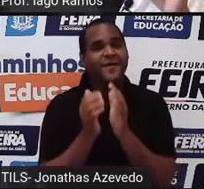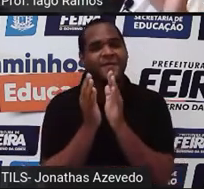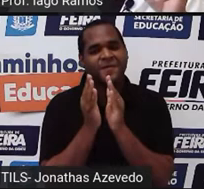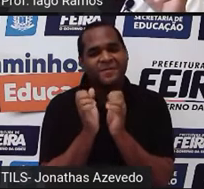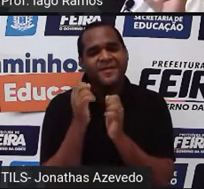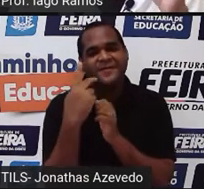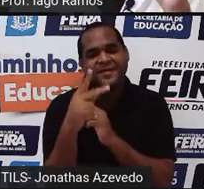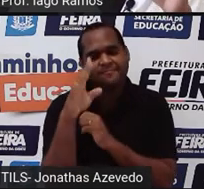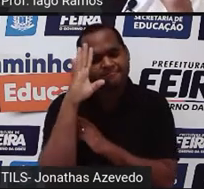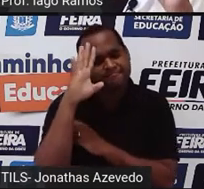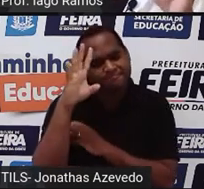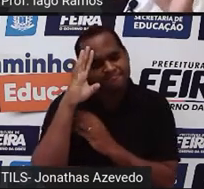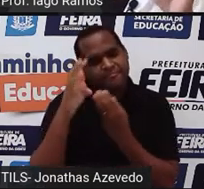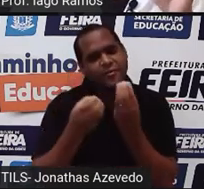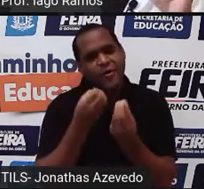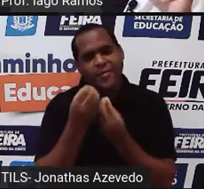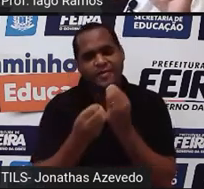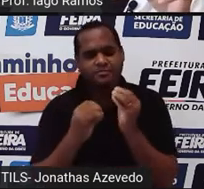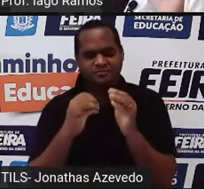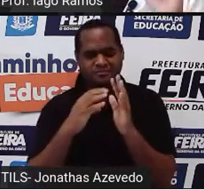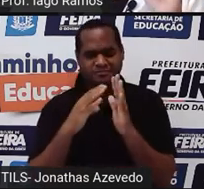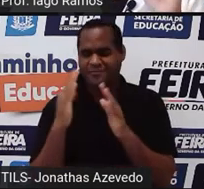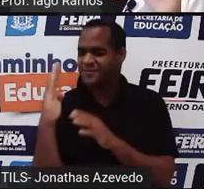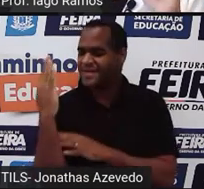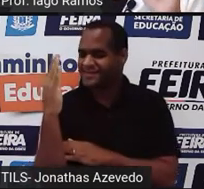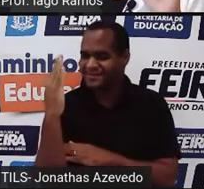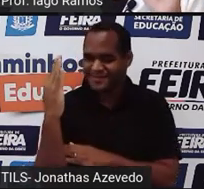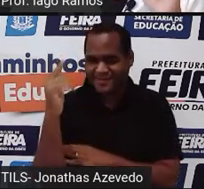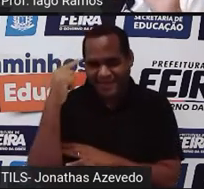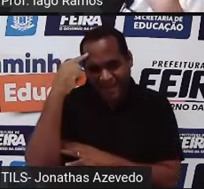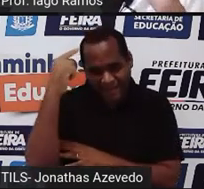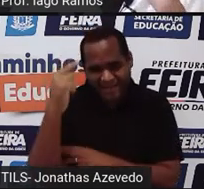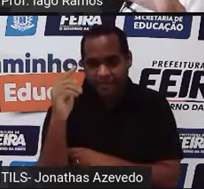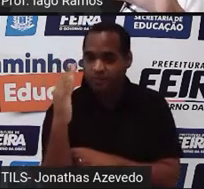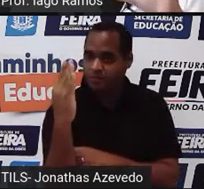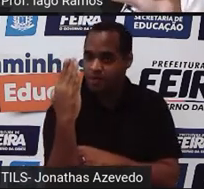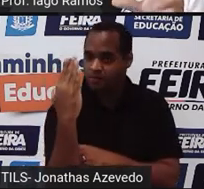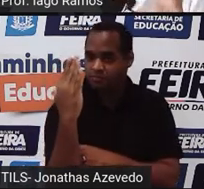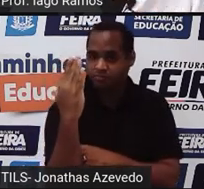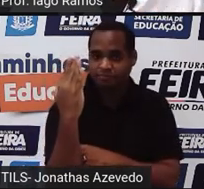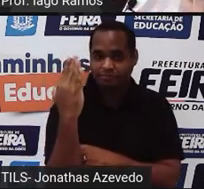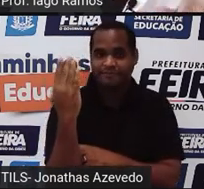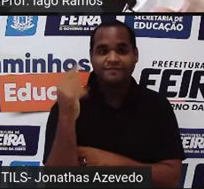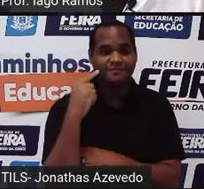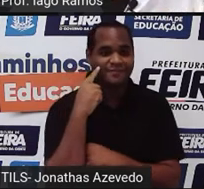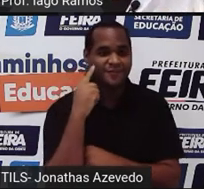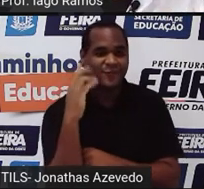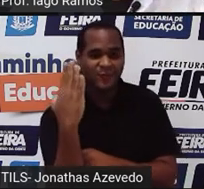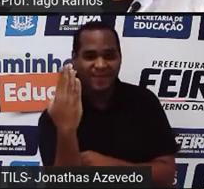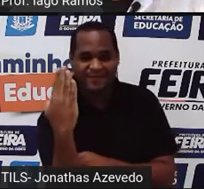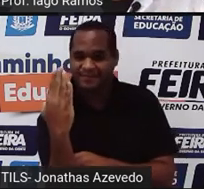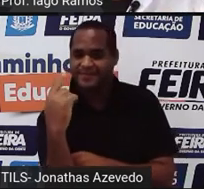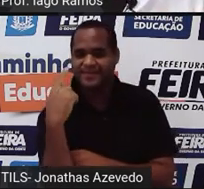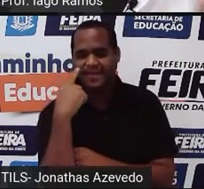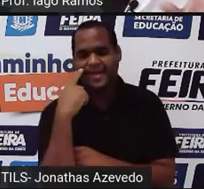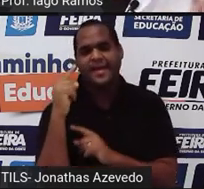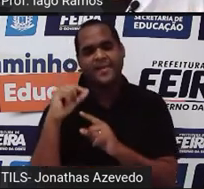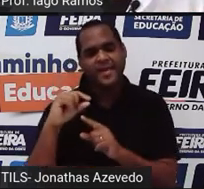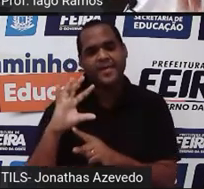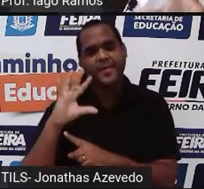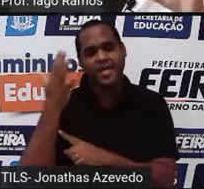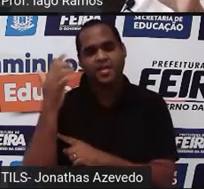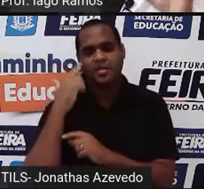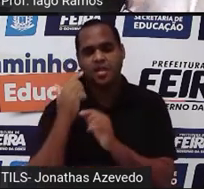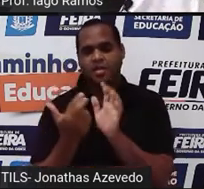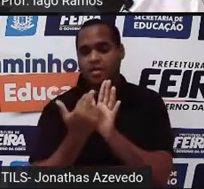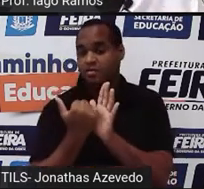você pensar em como funciona um espelho. Porque a reflexão que acontece com uma